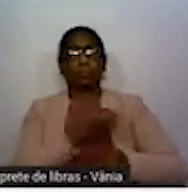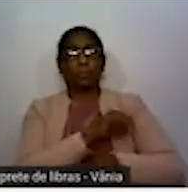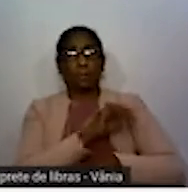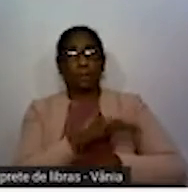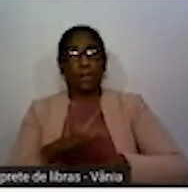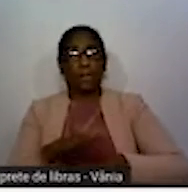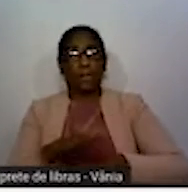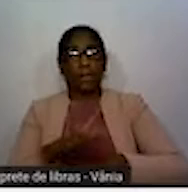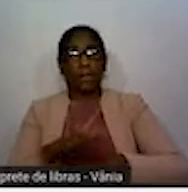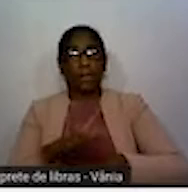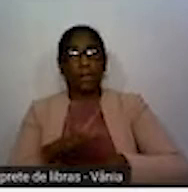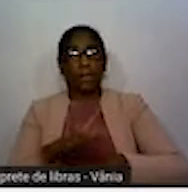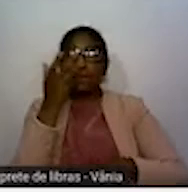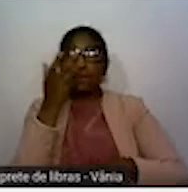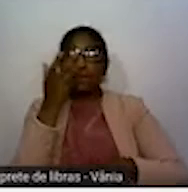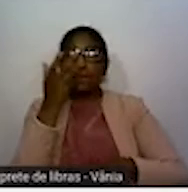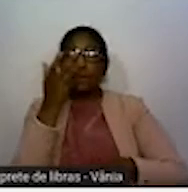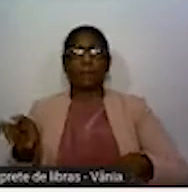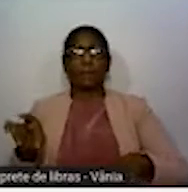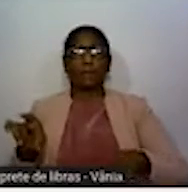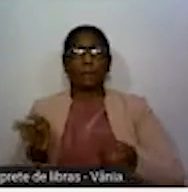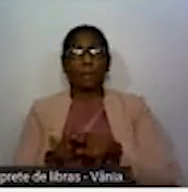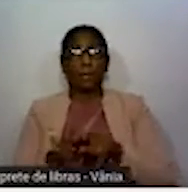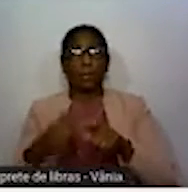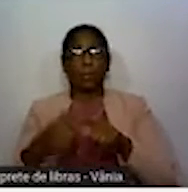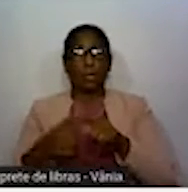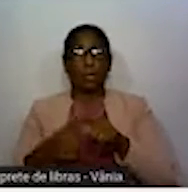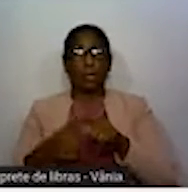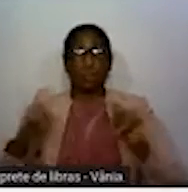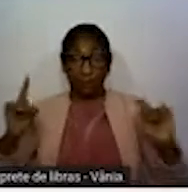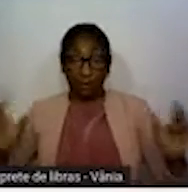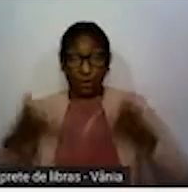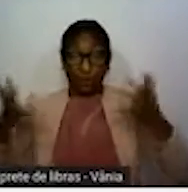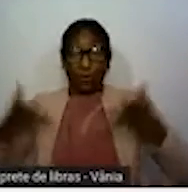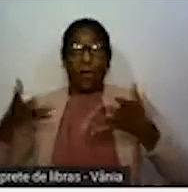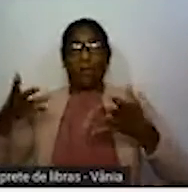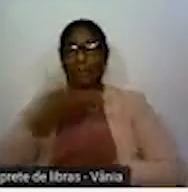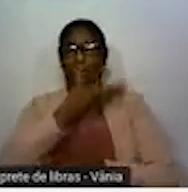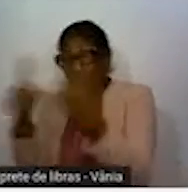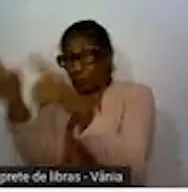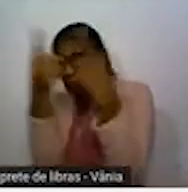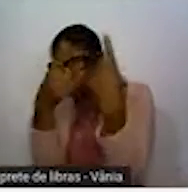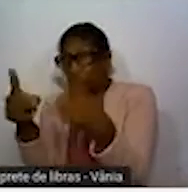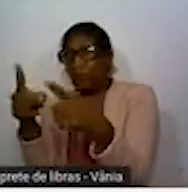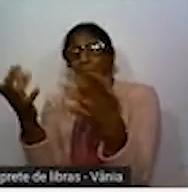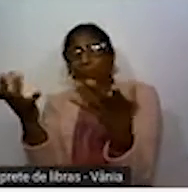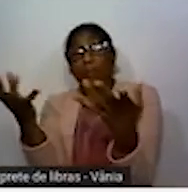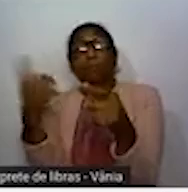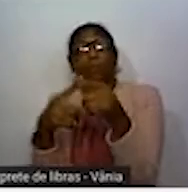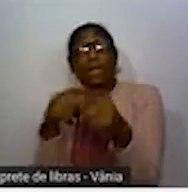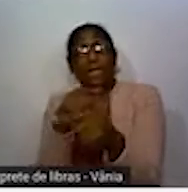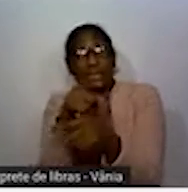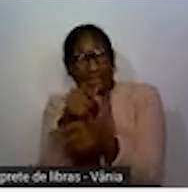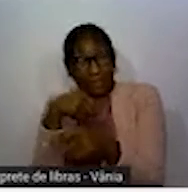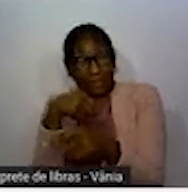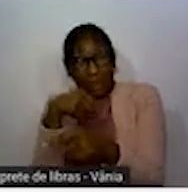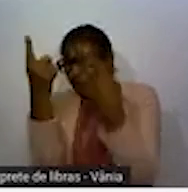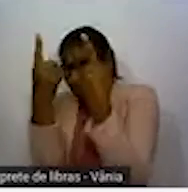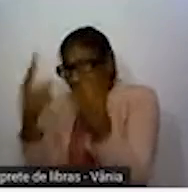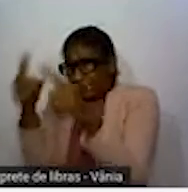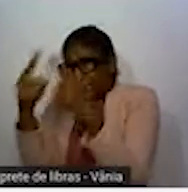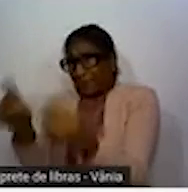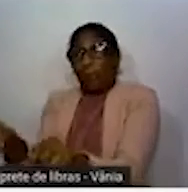toda uma geração de crianças corretamente para que elas têm uma melhor capacidade cognitiva